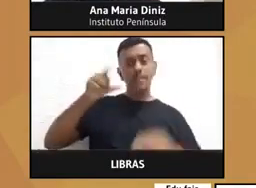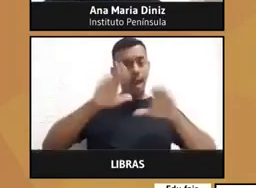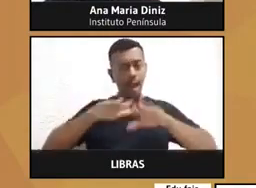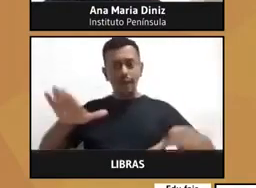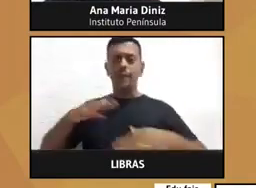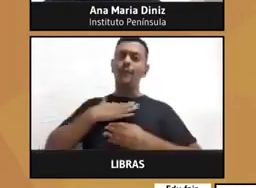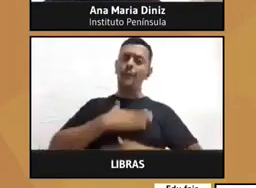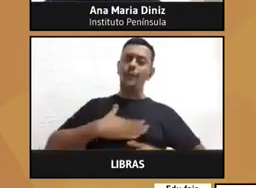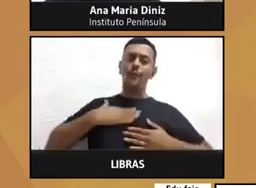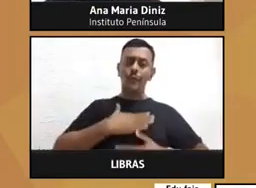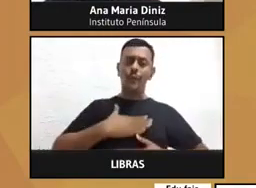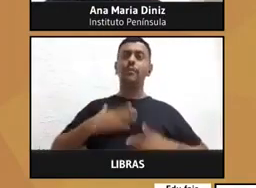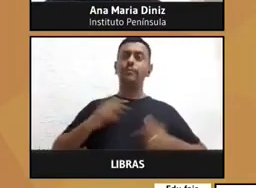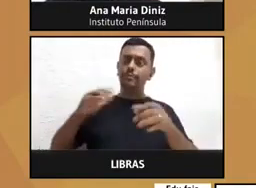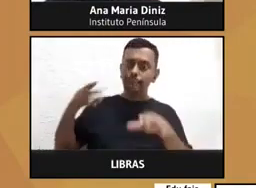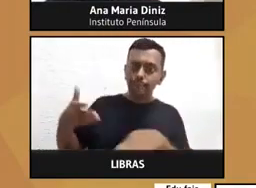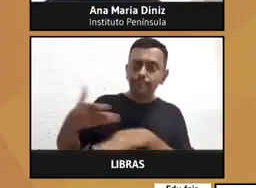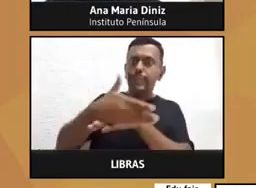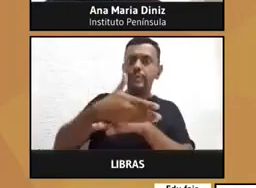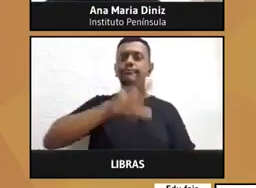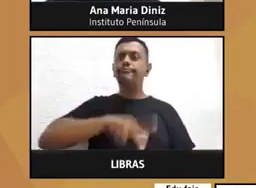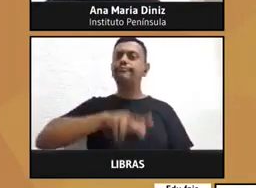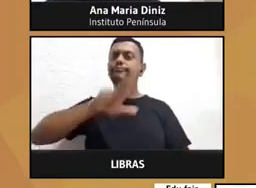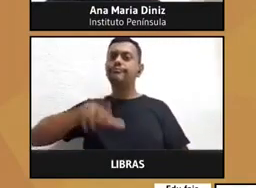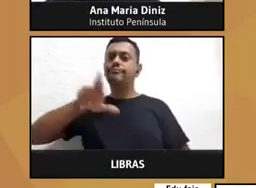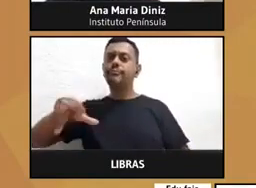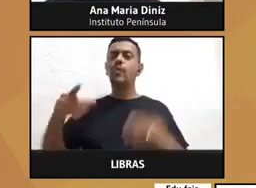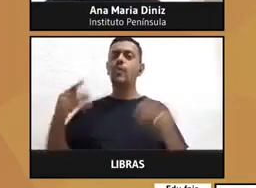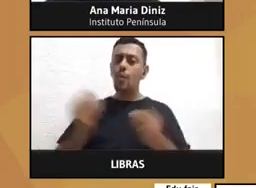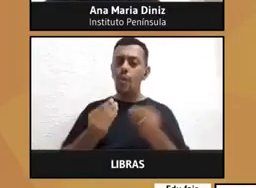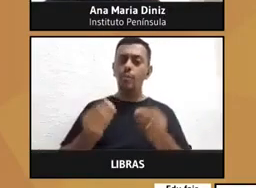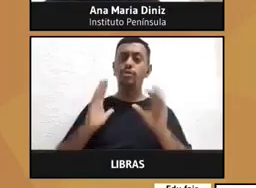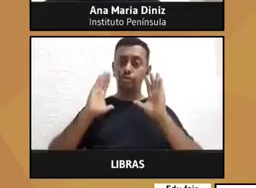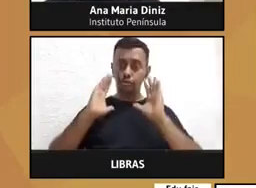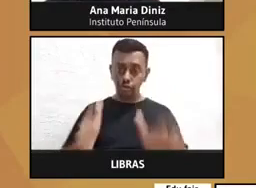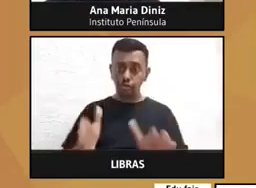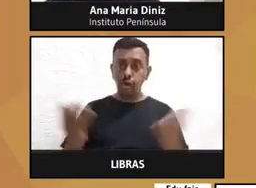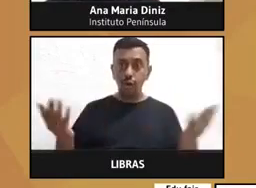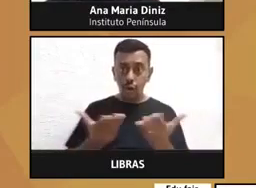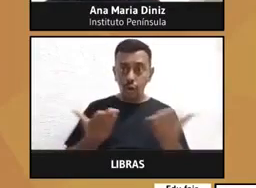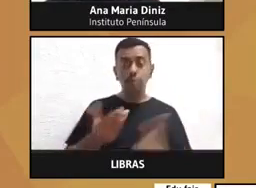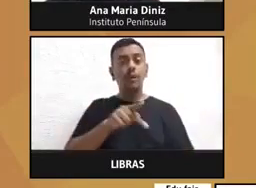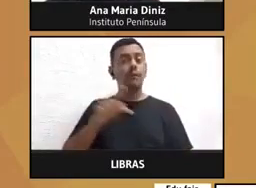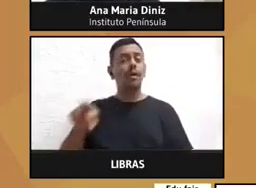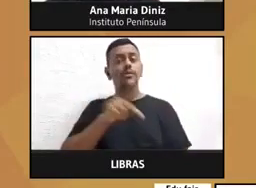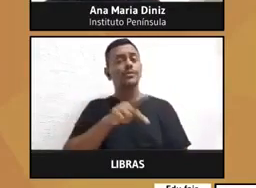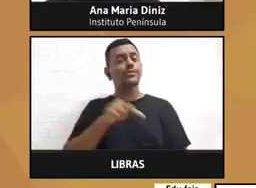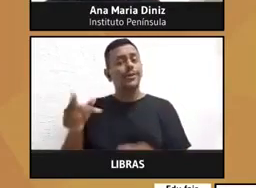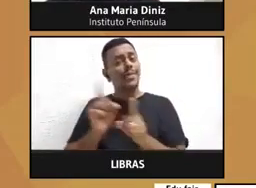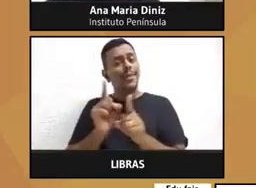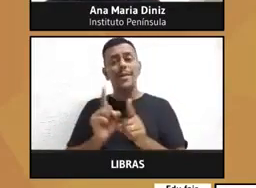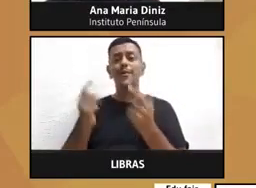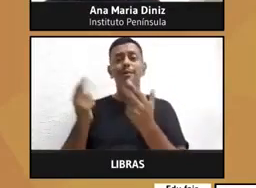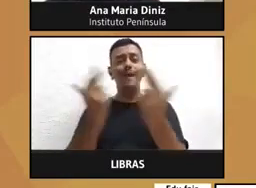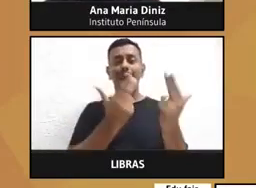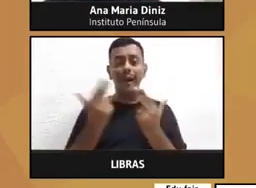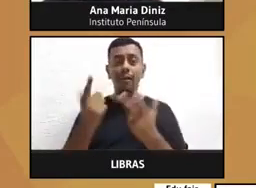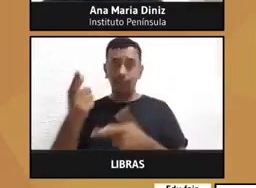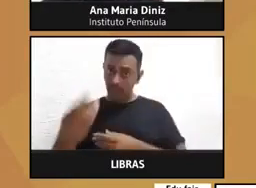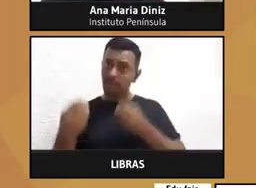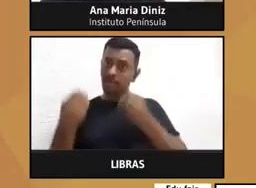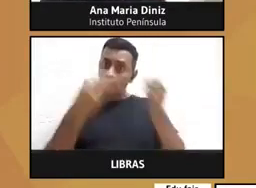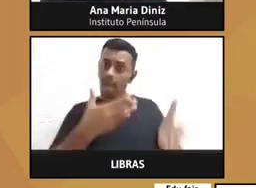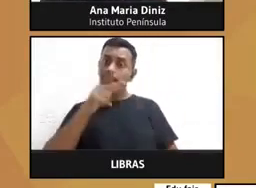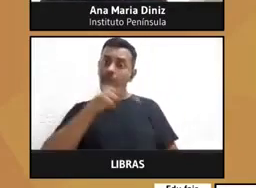participar de várias maneiras, e a mesma coisa vale para os professores. Dê aos professores